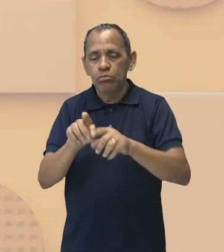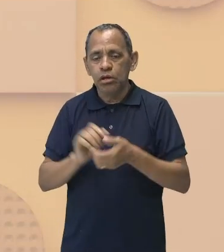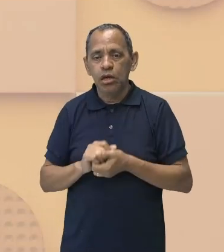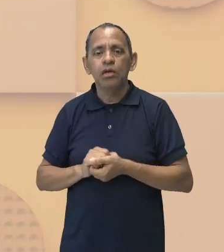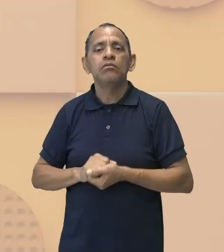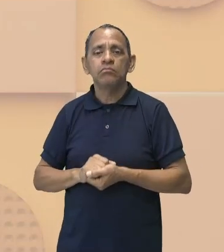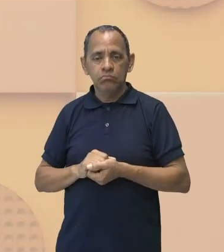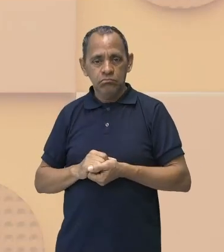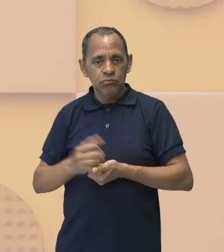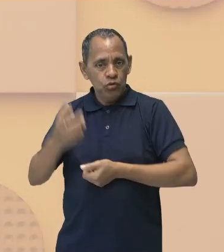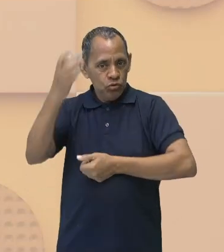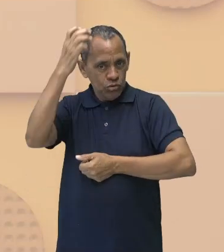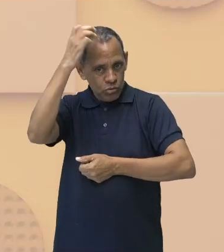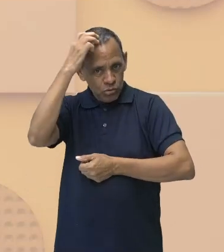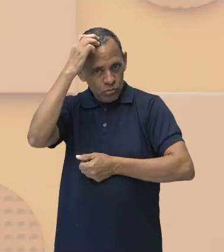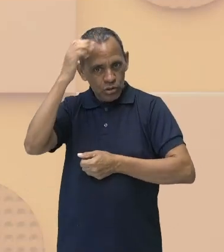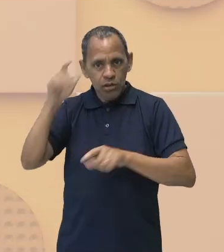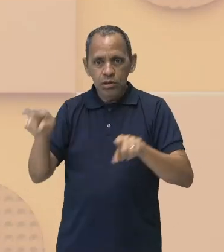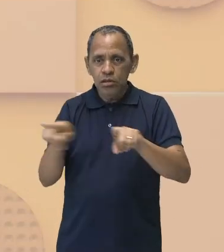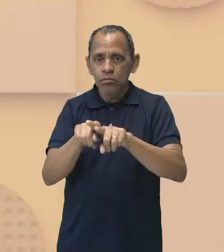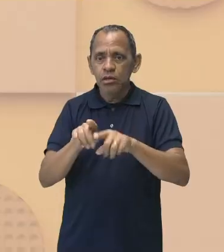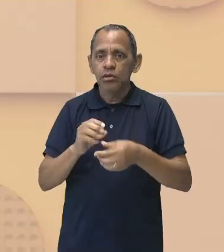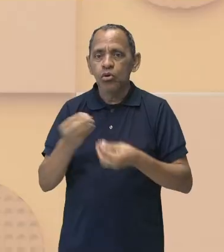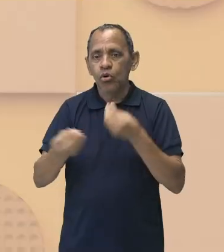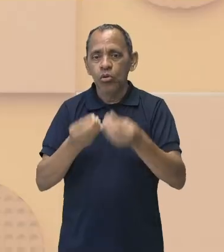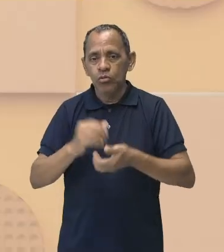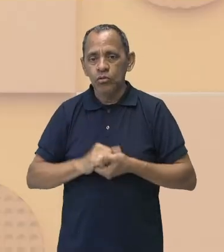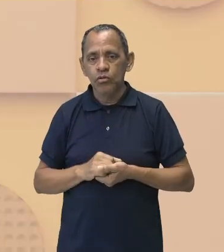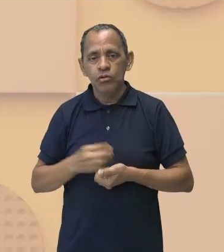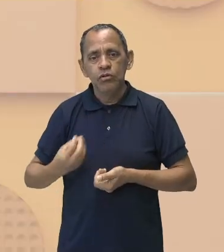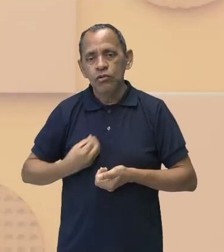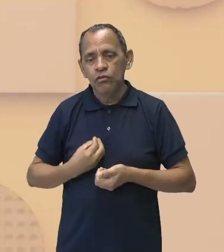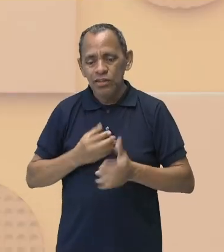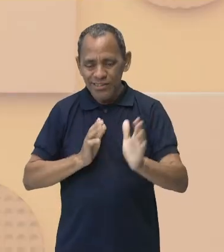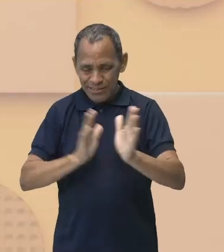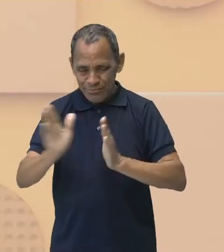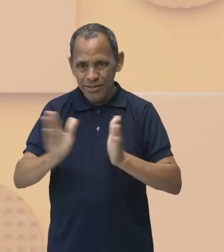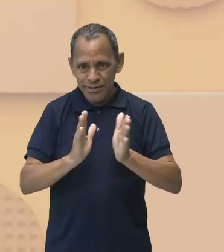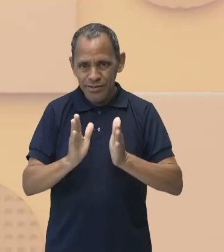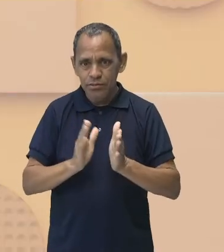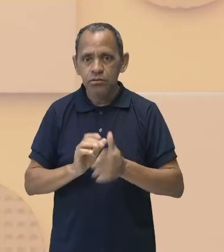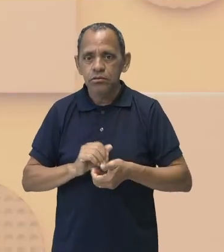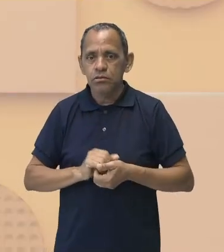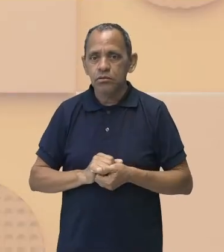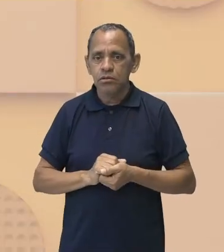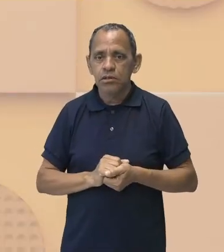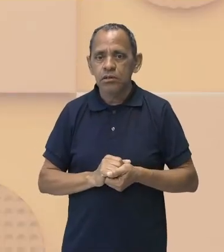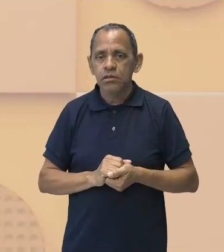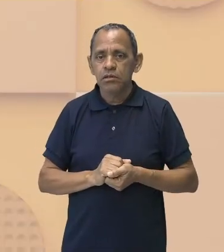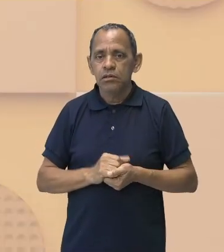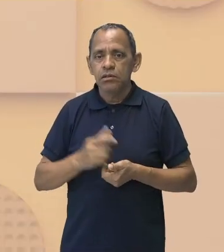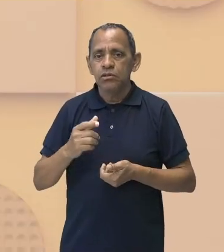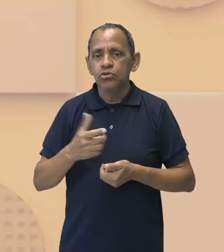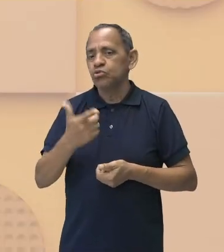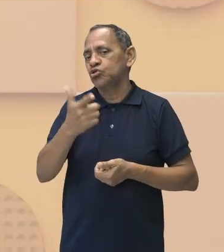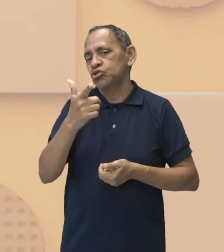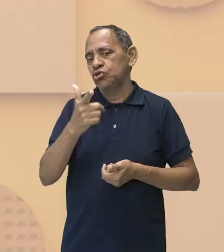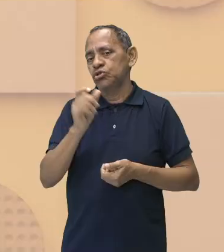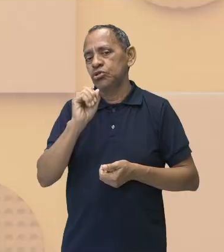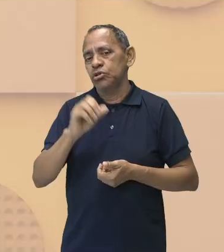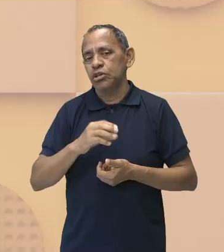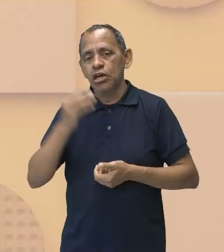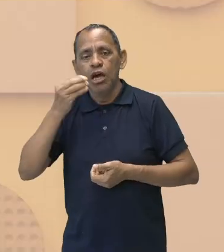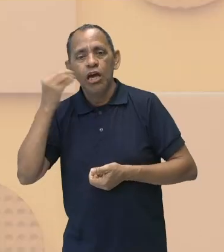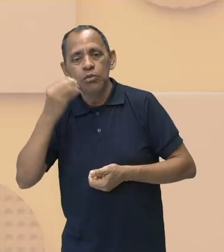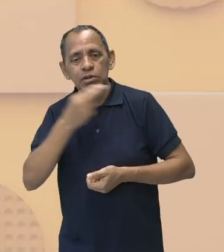implementado. Imagine, né? Estávamos, né, vivendo numa época em que não se havia a